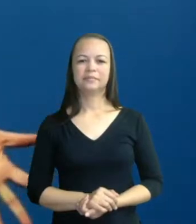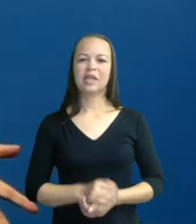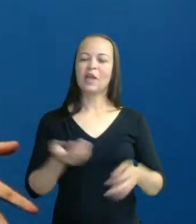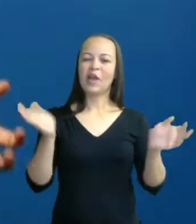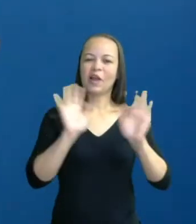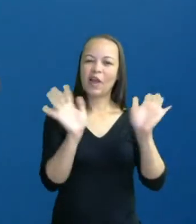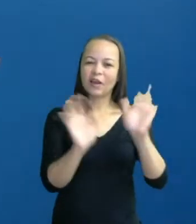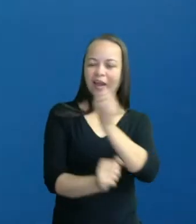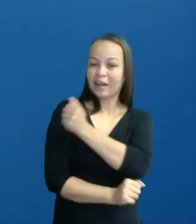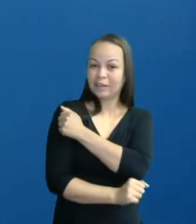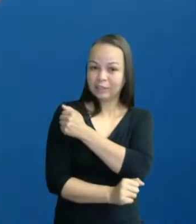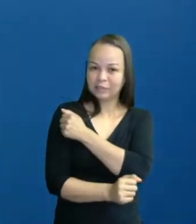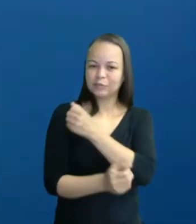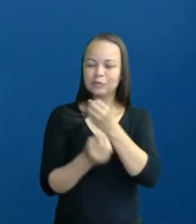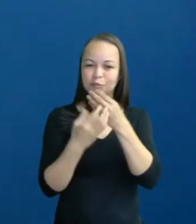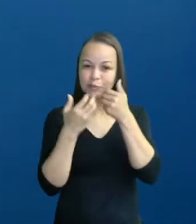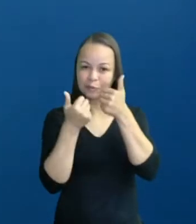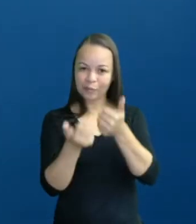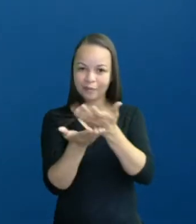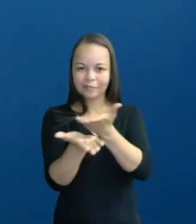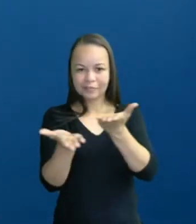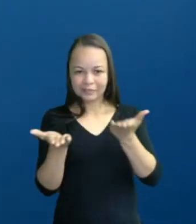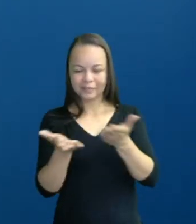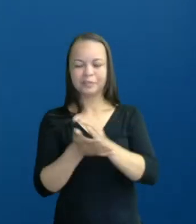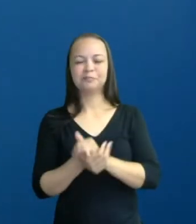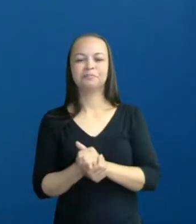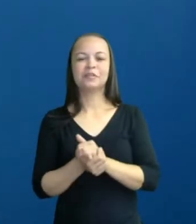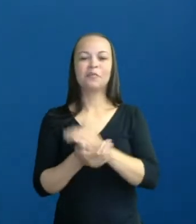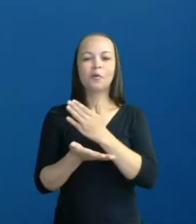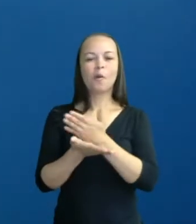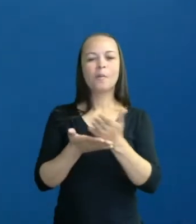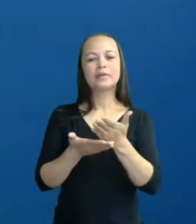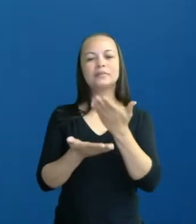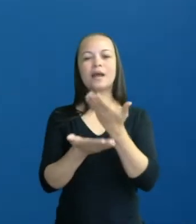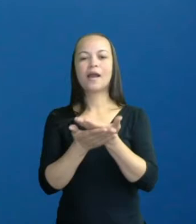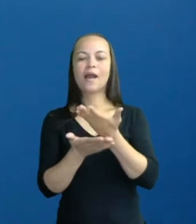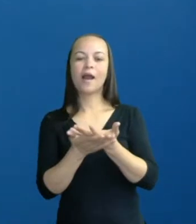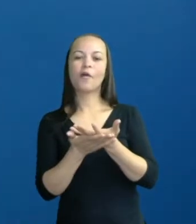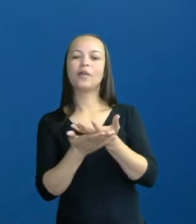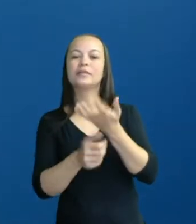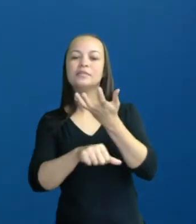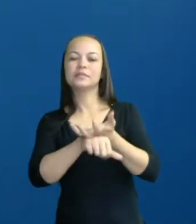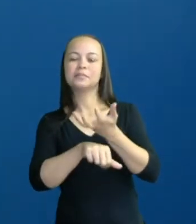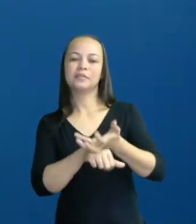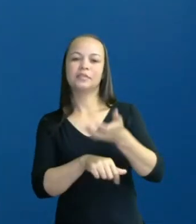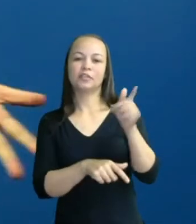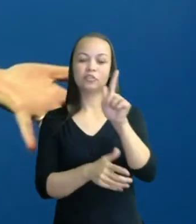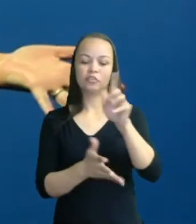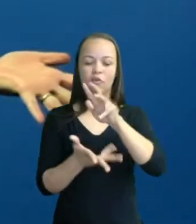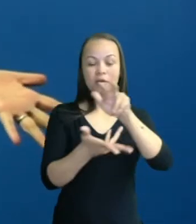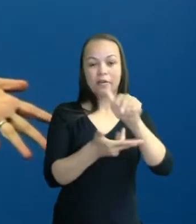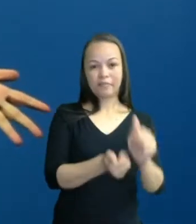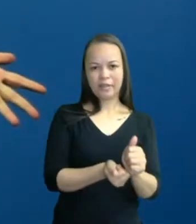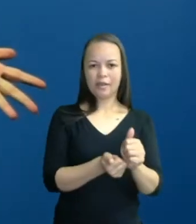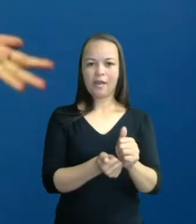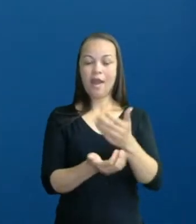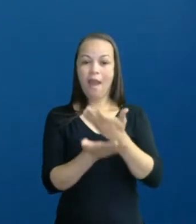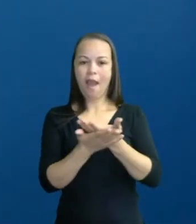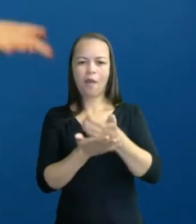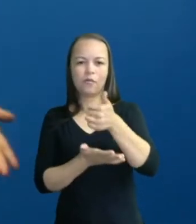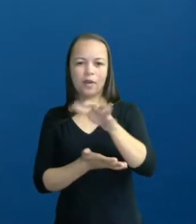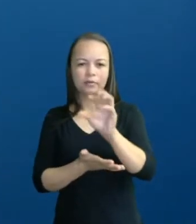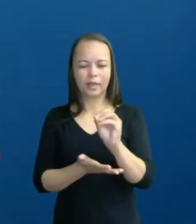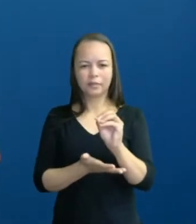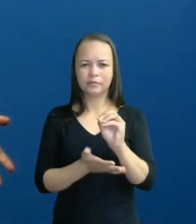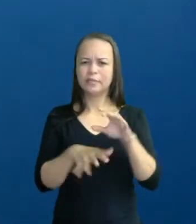meus amores! E aí, como vocês estão? Vamos para mais uma aula de geografia, aula 10. E aí, tia Raquel, o que é